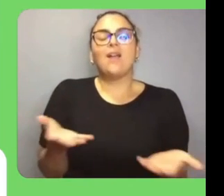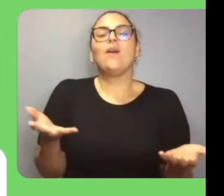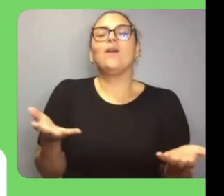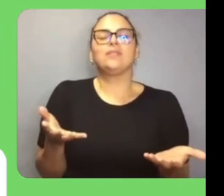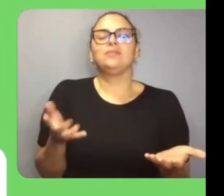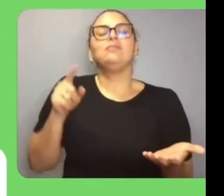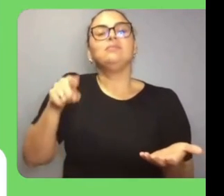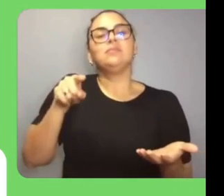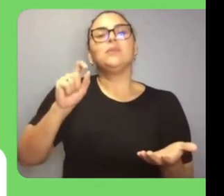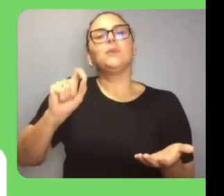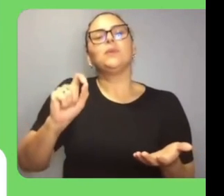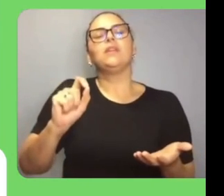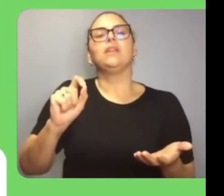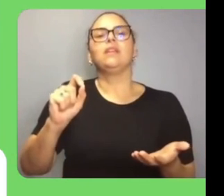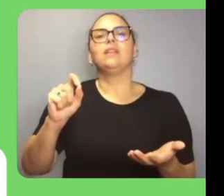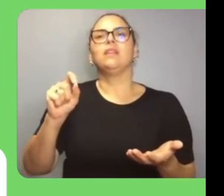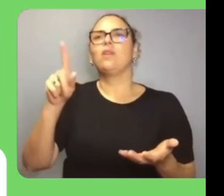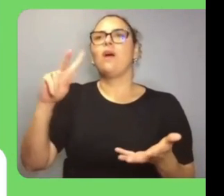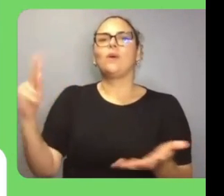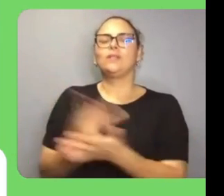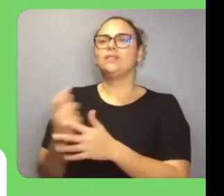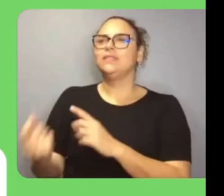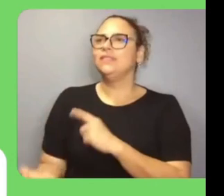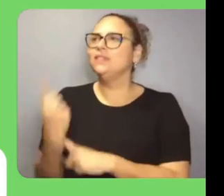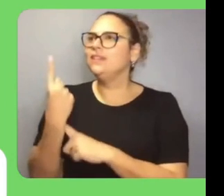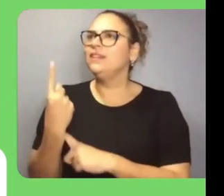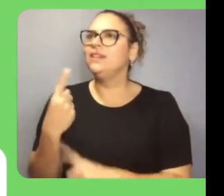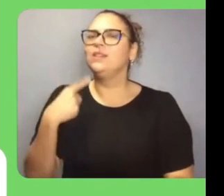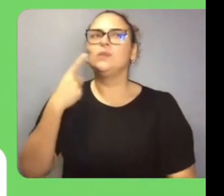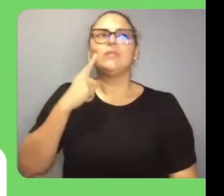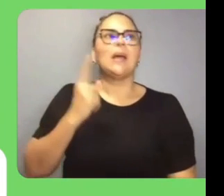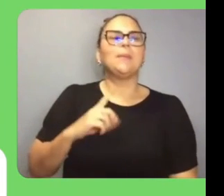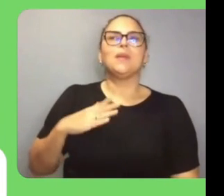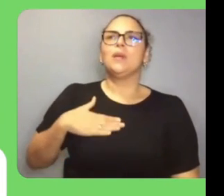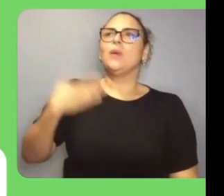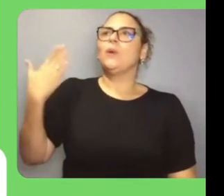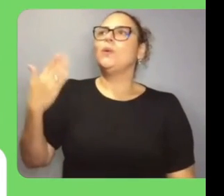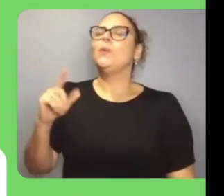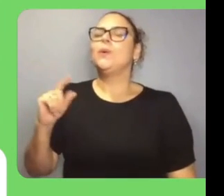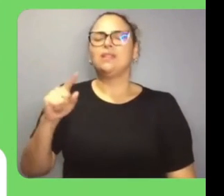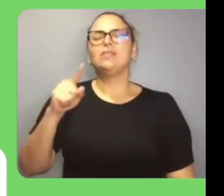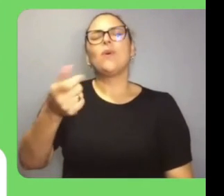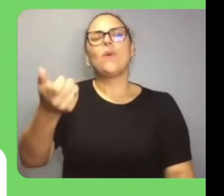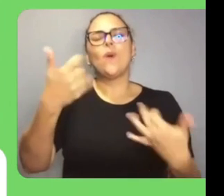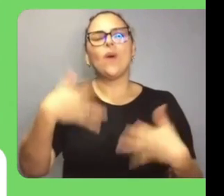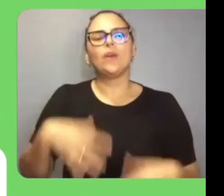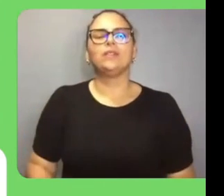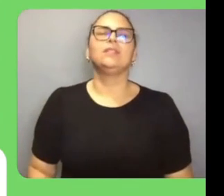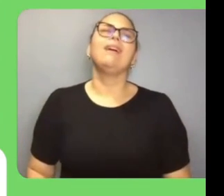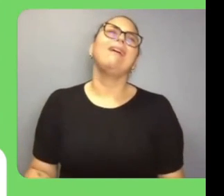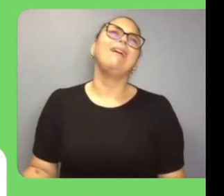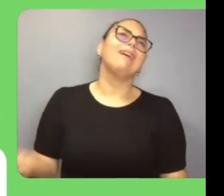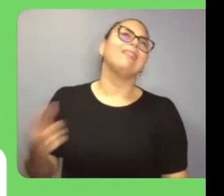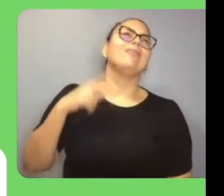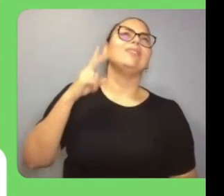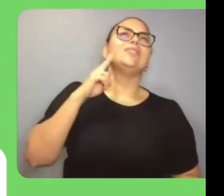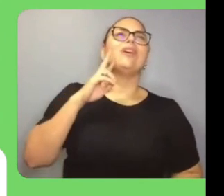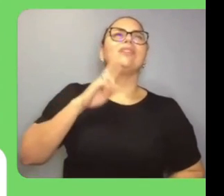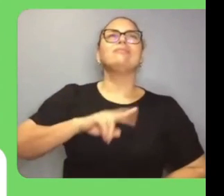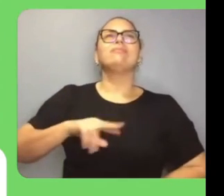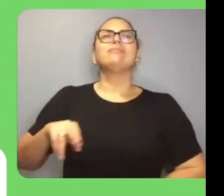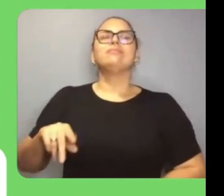a atenção, o que você não esperava? Conta aí pra gente também alguns cases. Tanta história legal, tipo, acho que, por